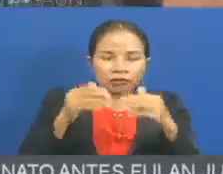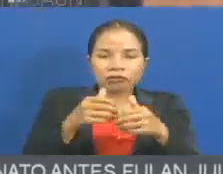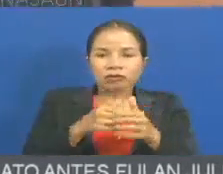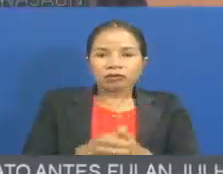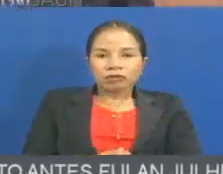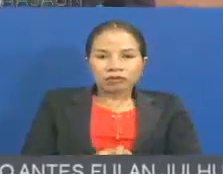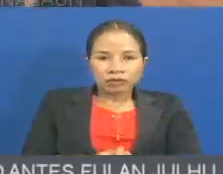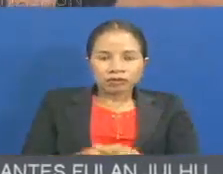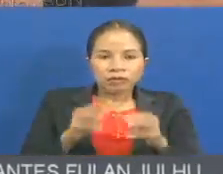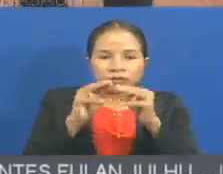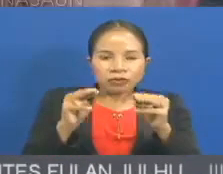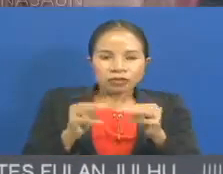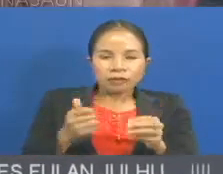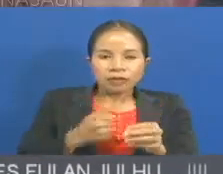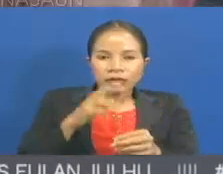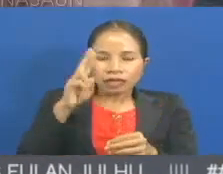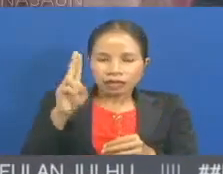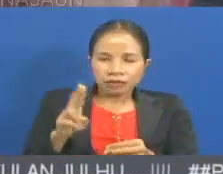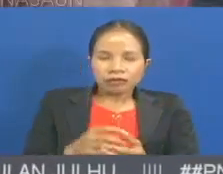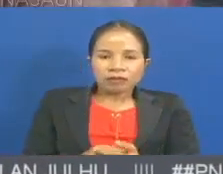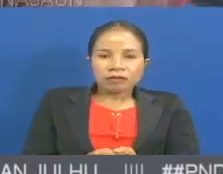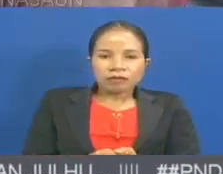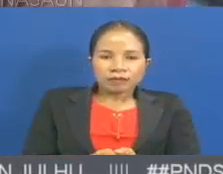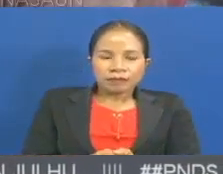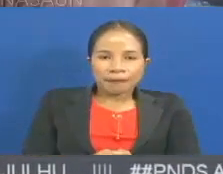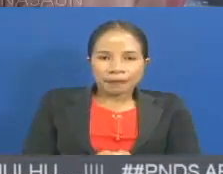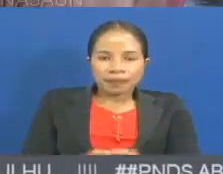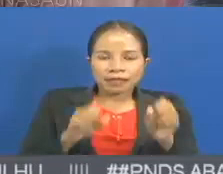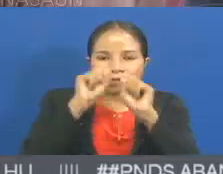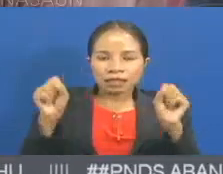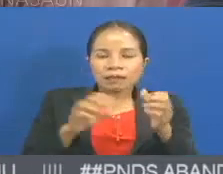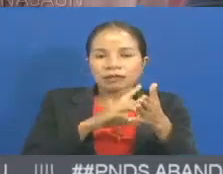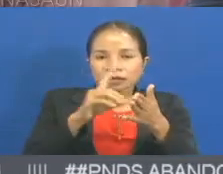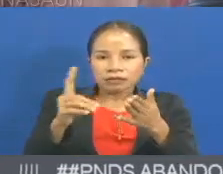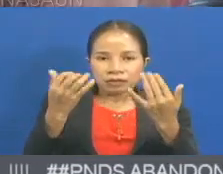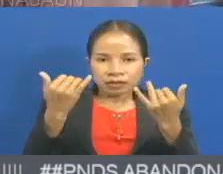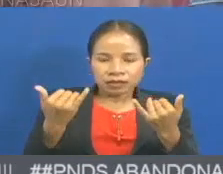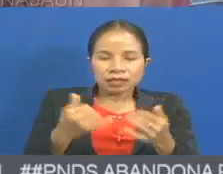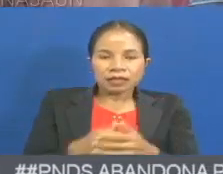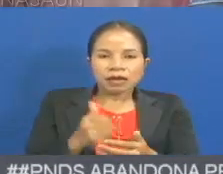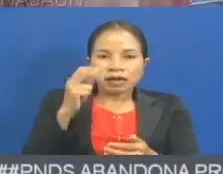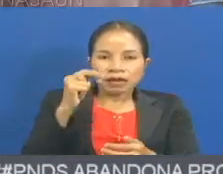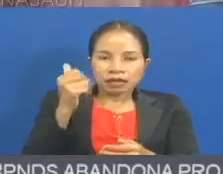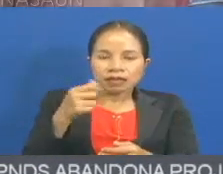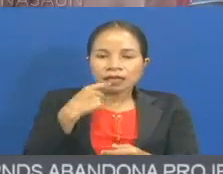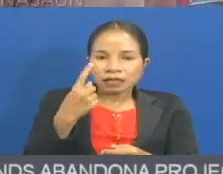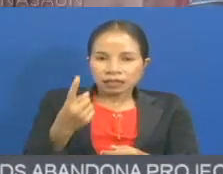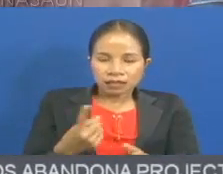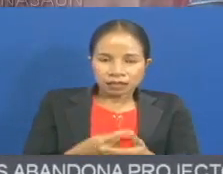Marusa, suco seloi malere, posto administrativo Aileu Vila, município Aileu, sábado fim de semana ne. Ana Barbosa Varela